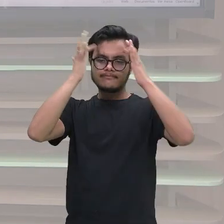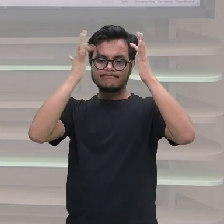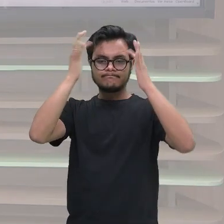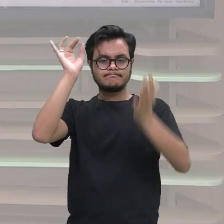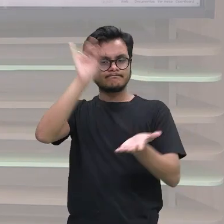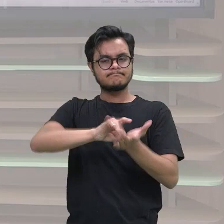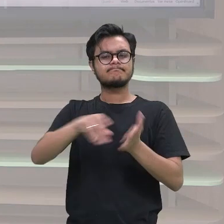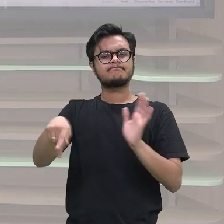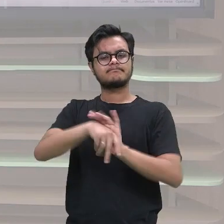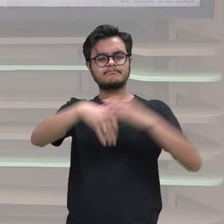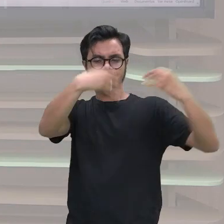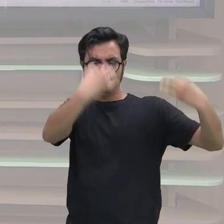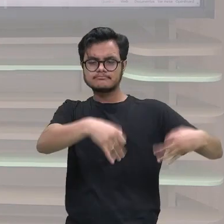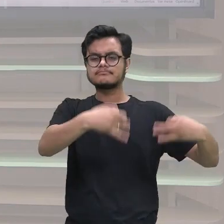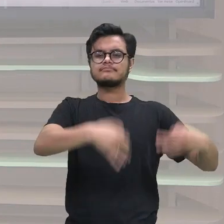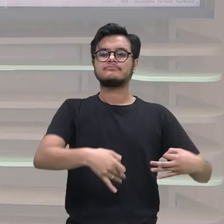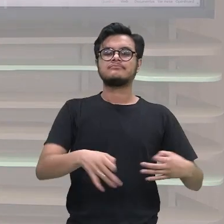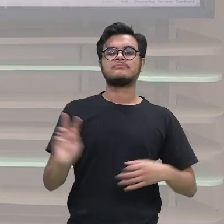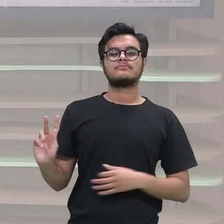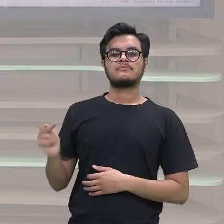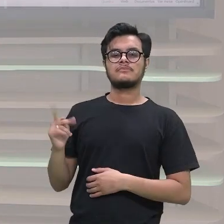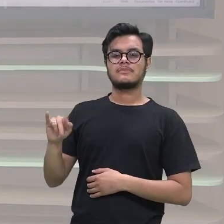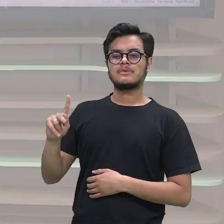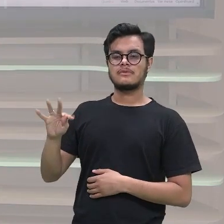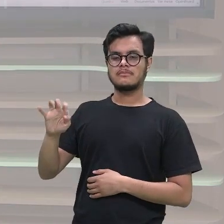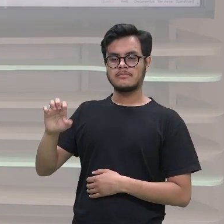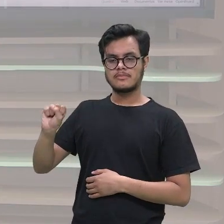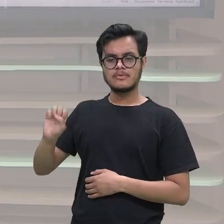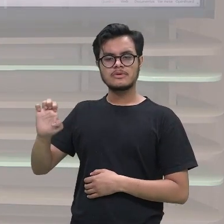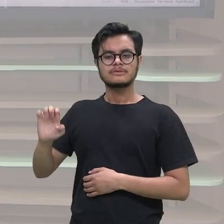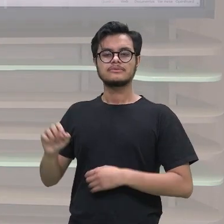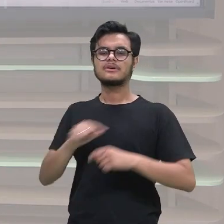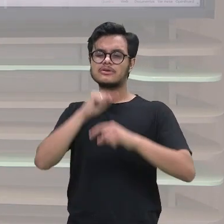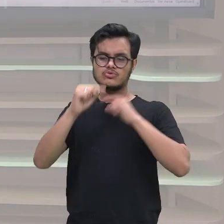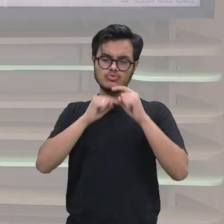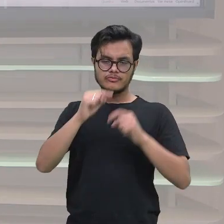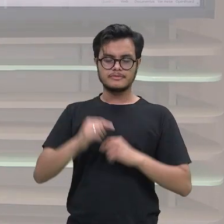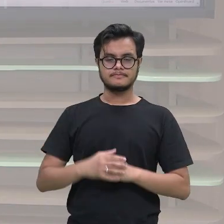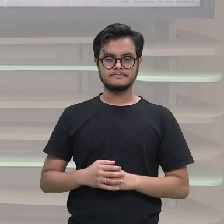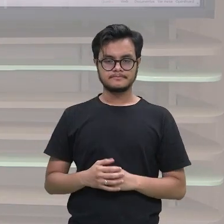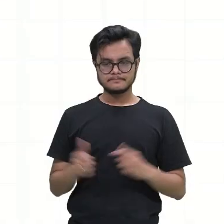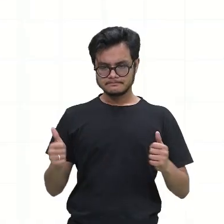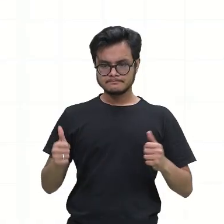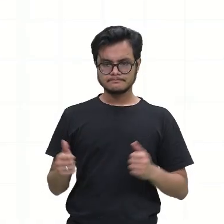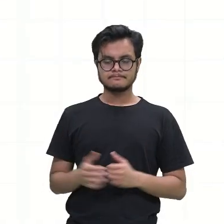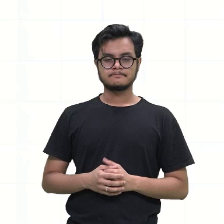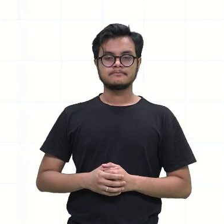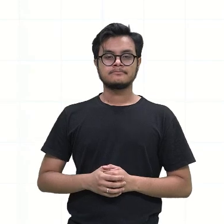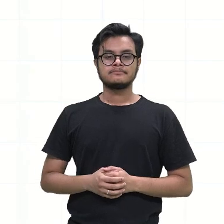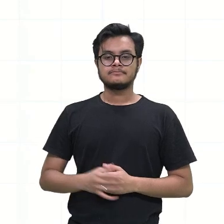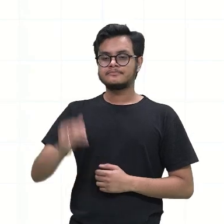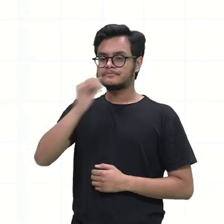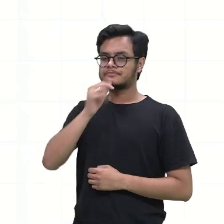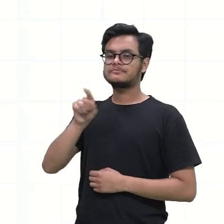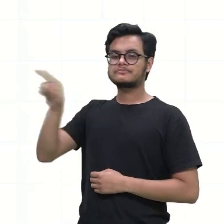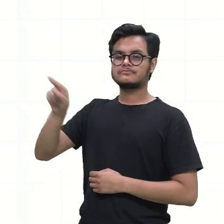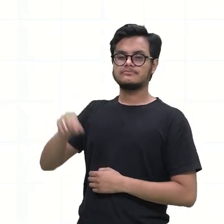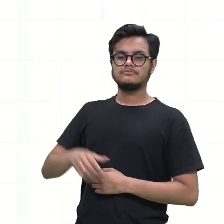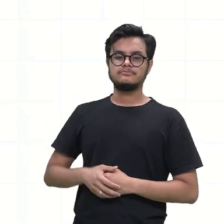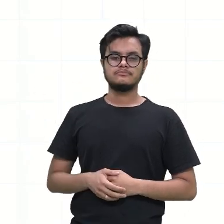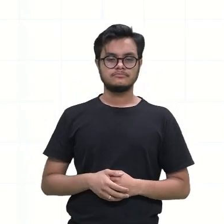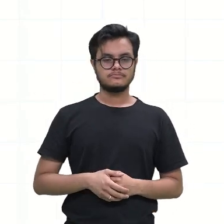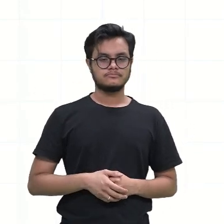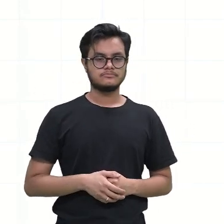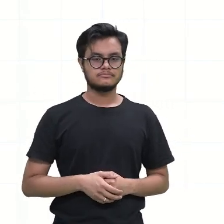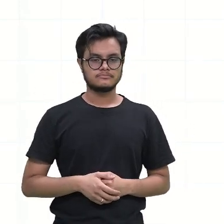de incerteza, de hipótese, suposição, dúvida. Muito bem. Vamos lá? Vamos ver o exemplo? Olha só. Então, temos